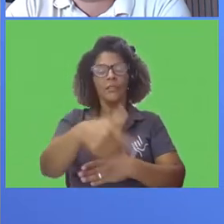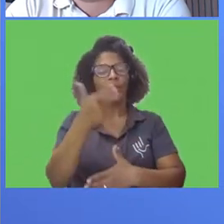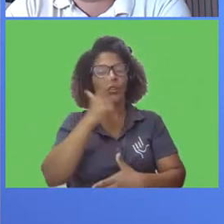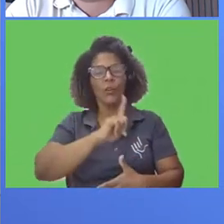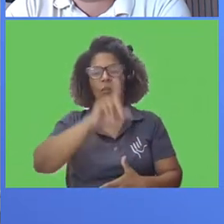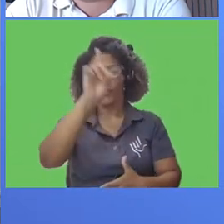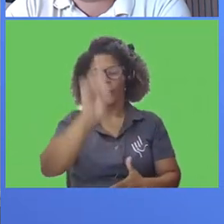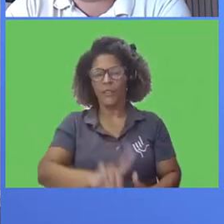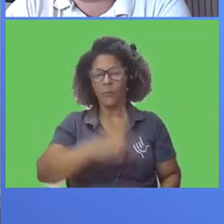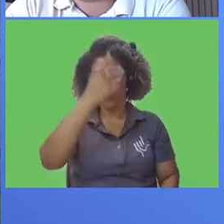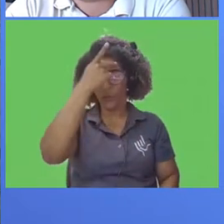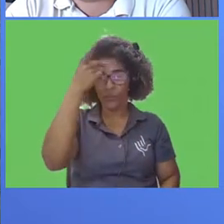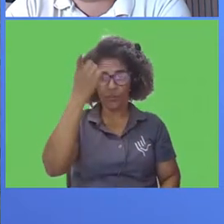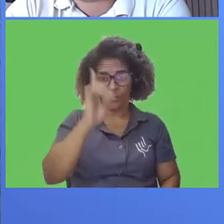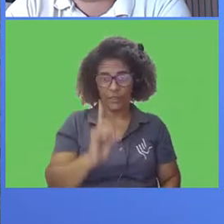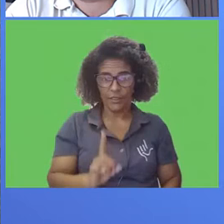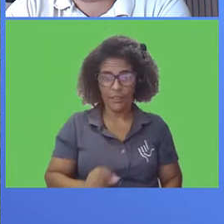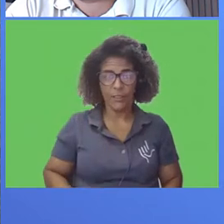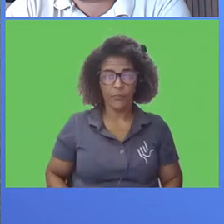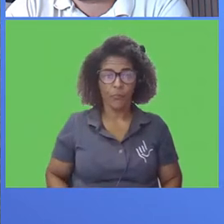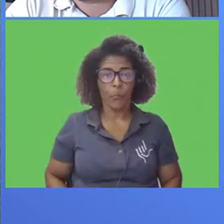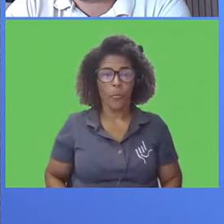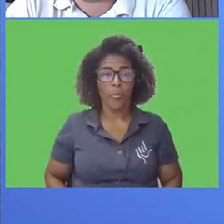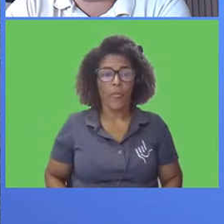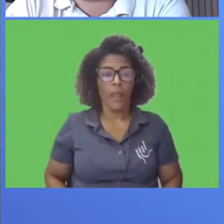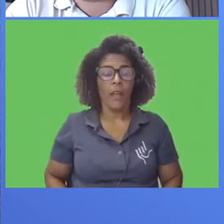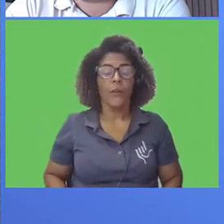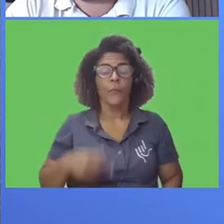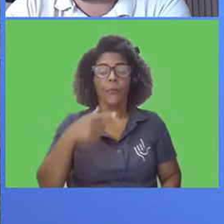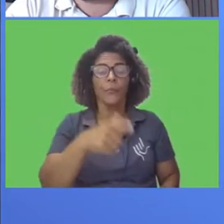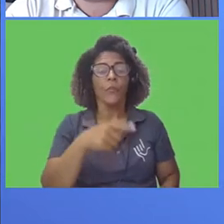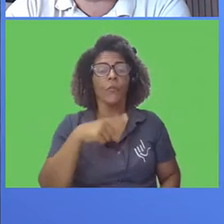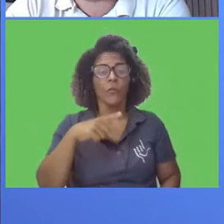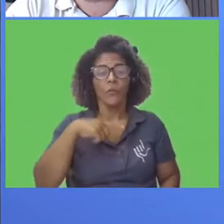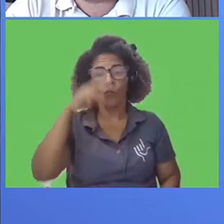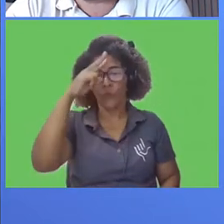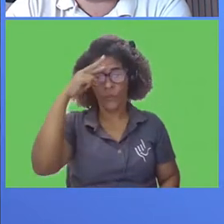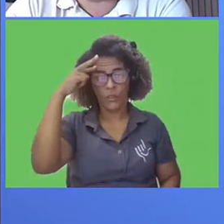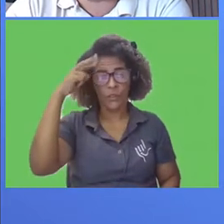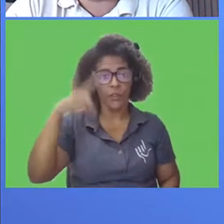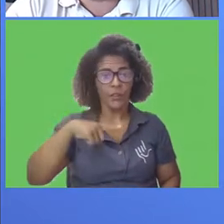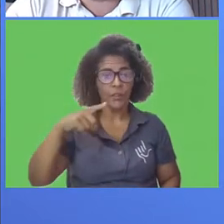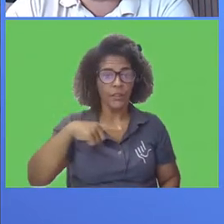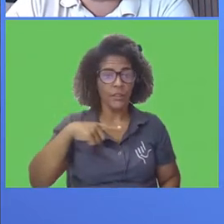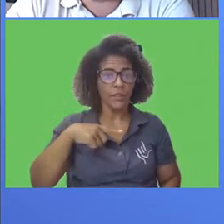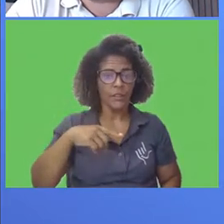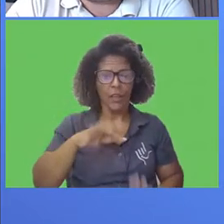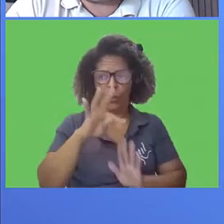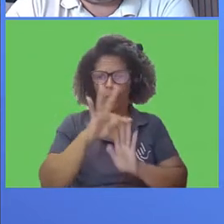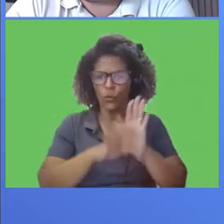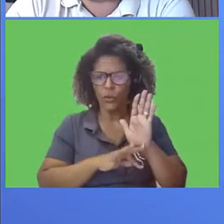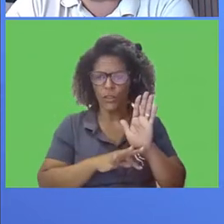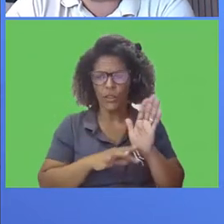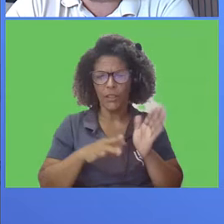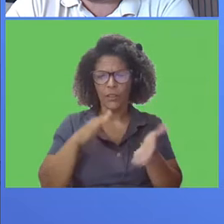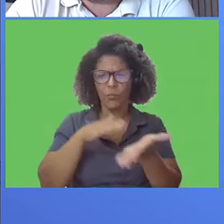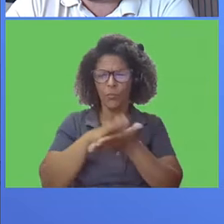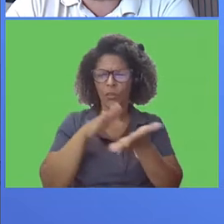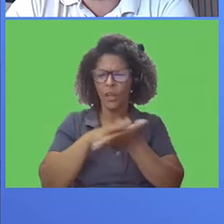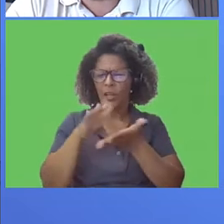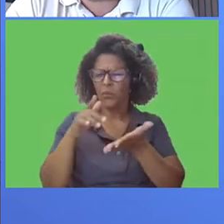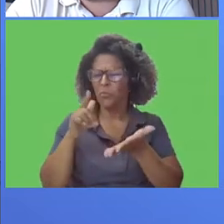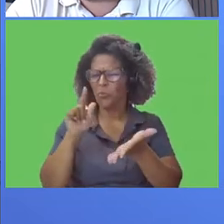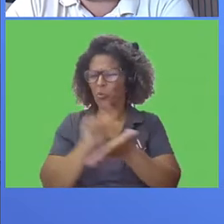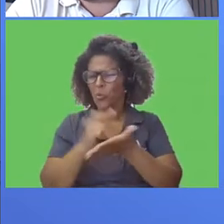isso mesmo. Você, inclusive, tem um texto, né, que foi publicado recentemente, acho que aqui em alguma revista, num jornal, né,